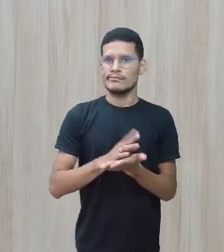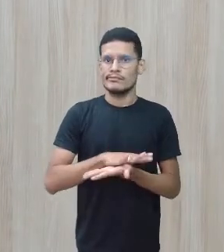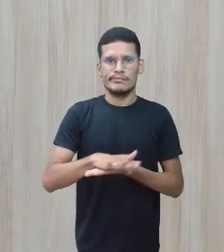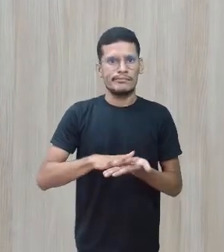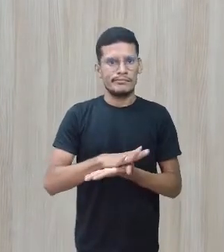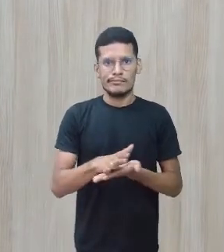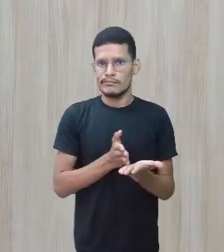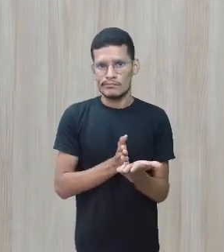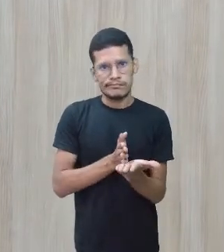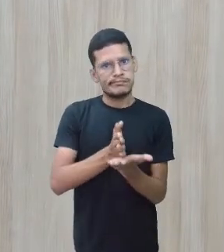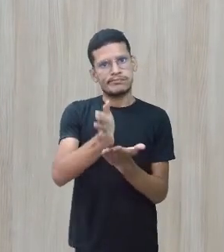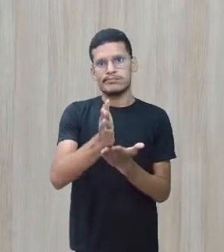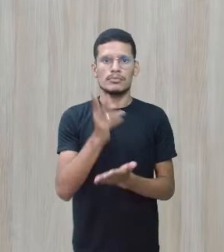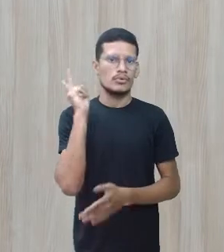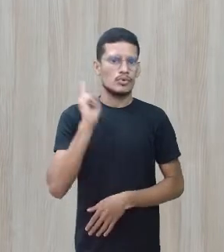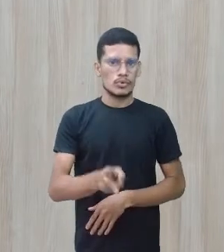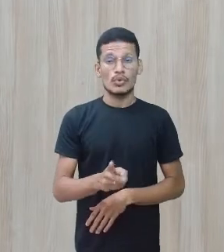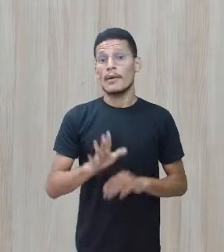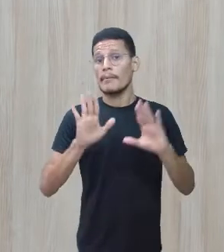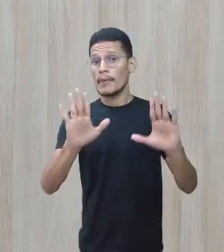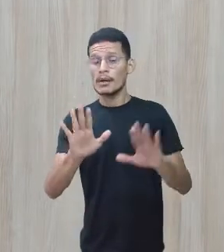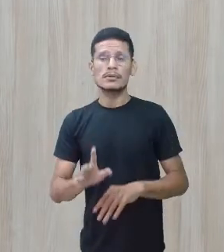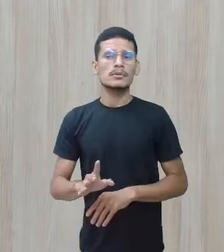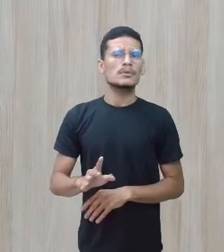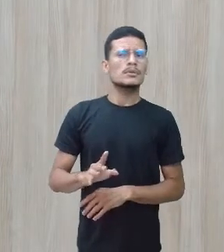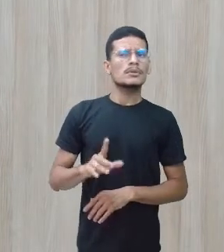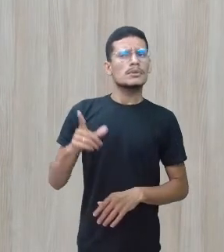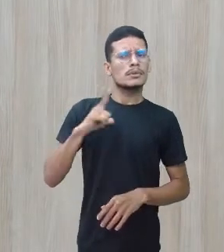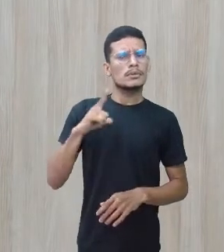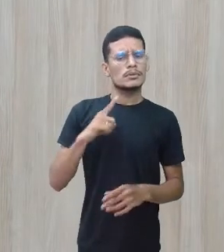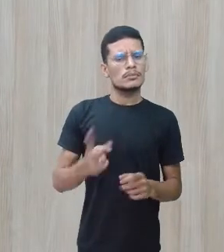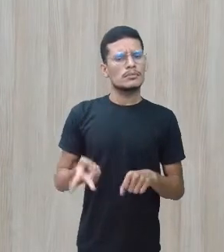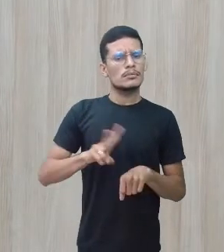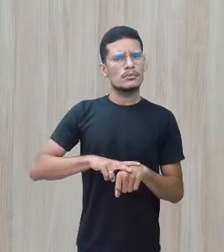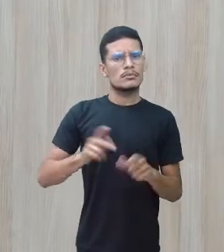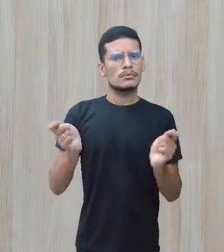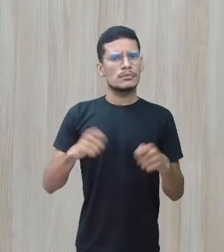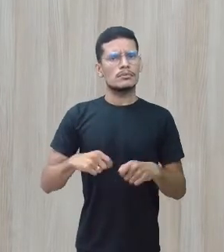digamos assim. E aí, ambos, eles são suportes da memória